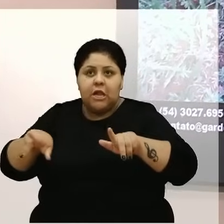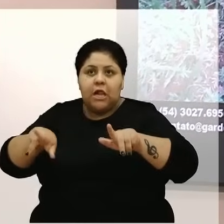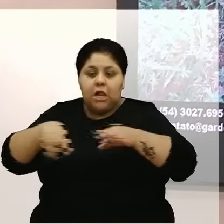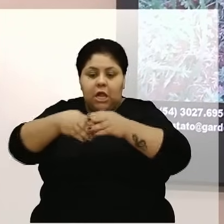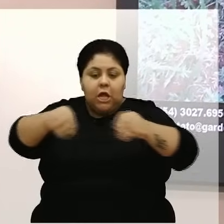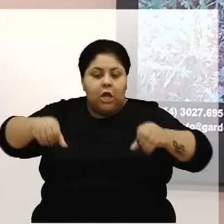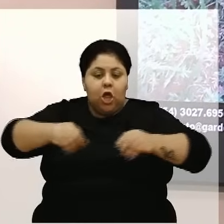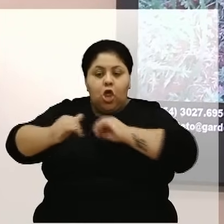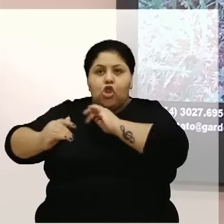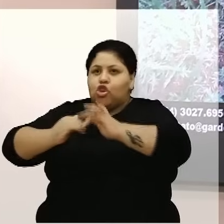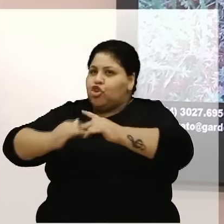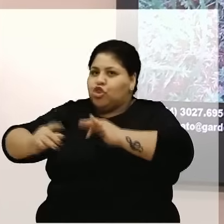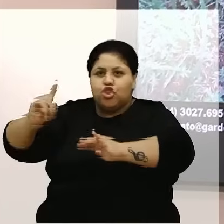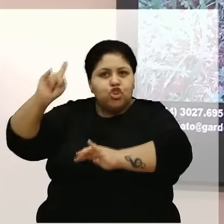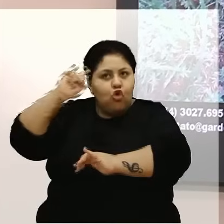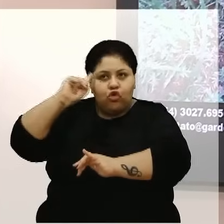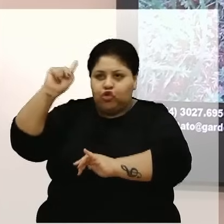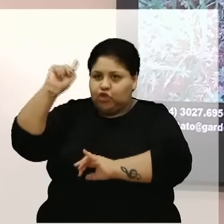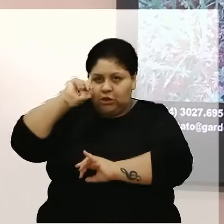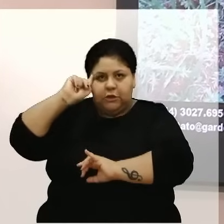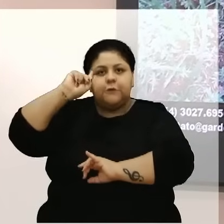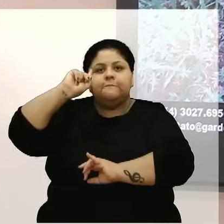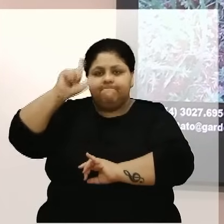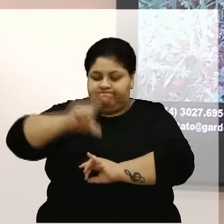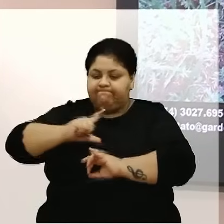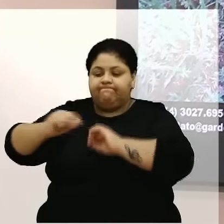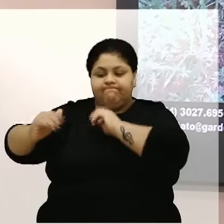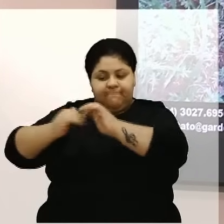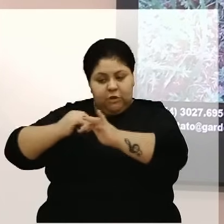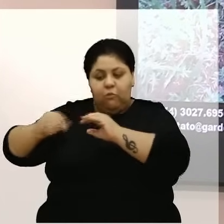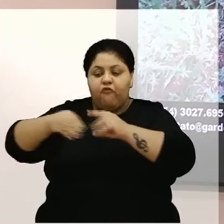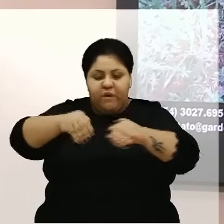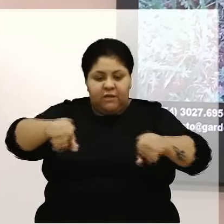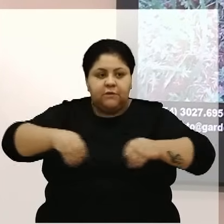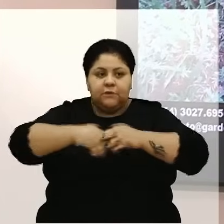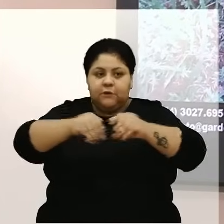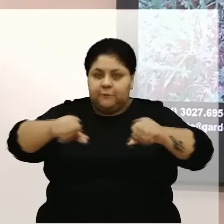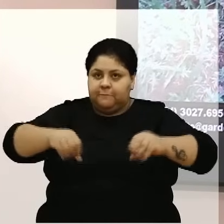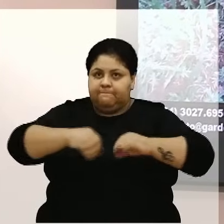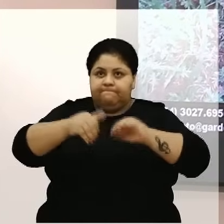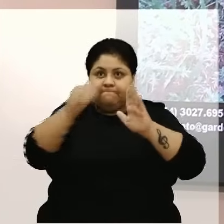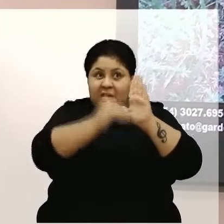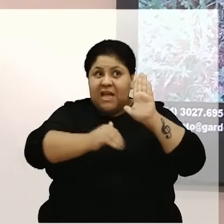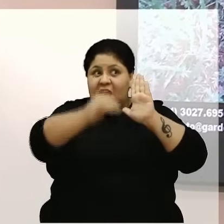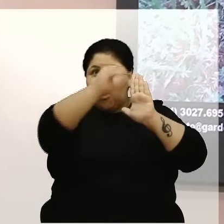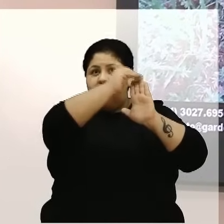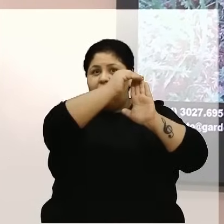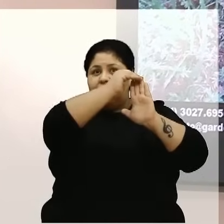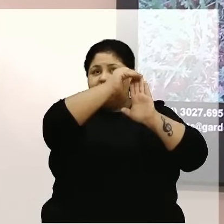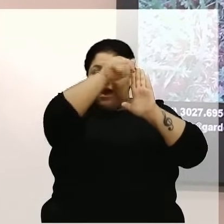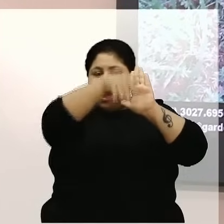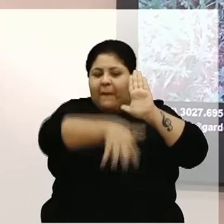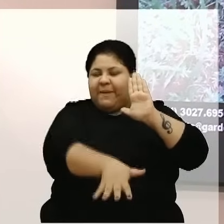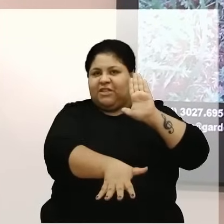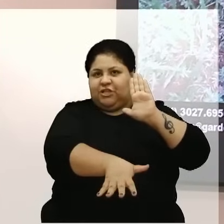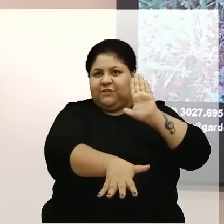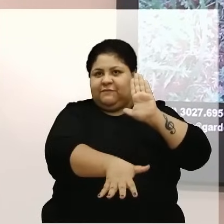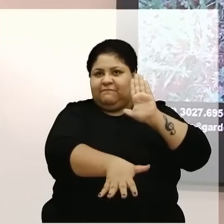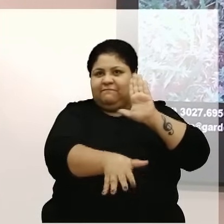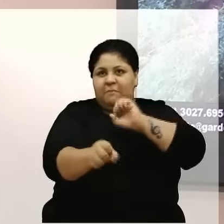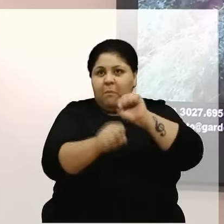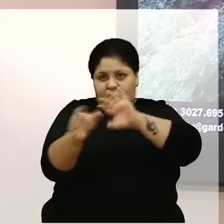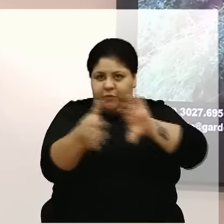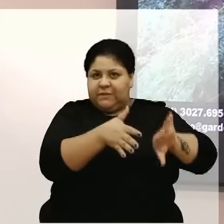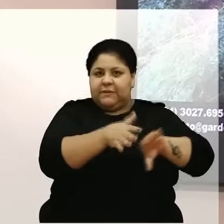se movimenta todo dia, então todo dia a gente tem um movimento de solo, da parte alta para a parte baixa da área. Pode passar?